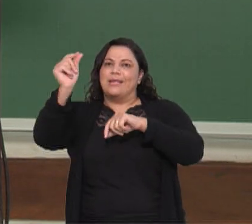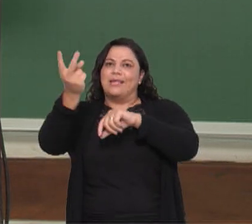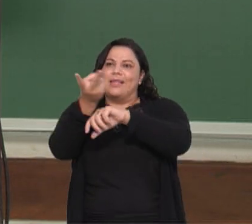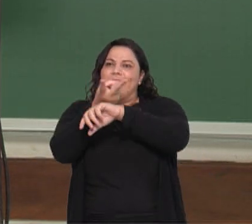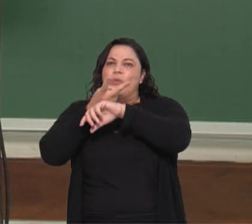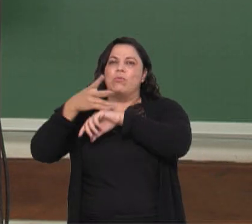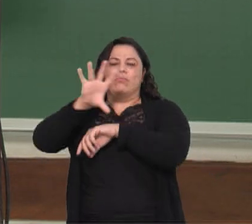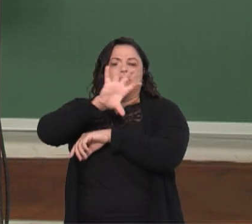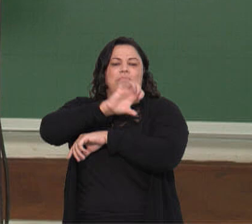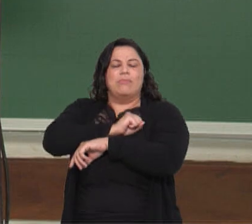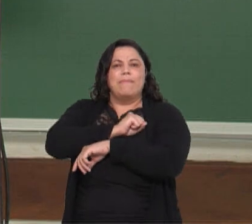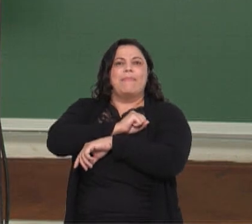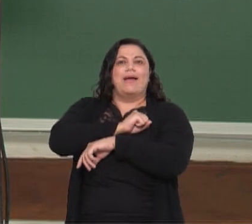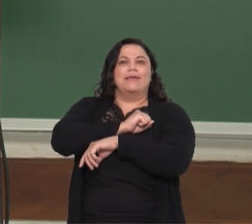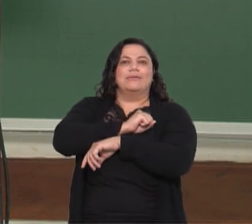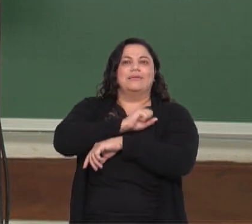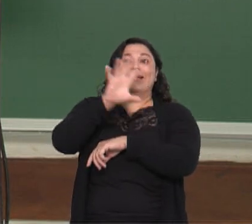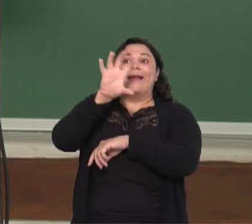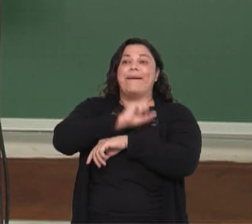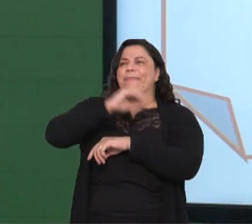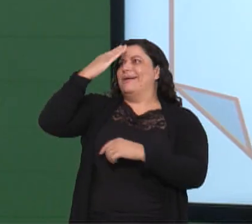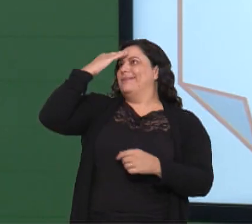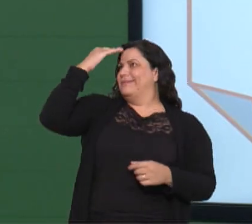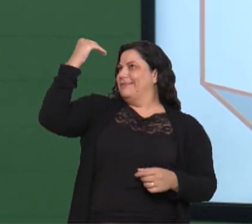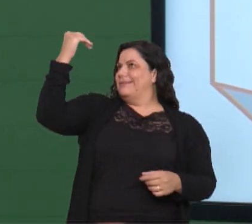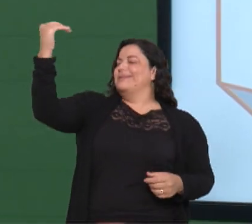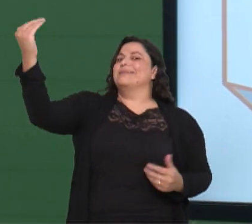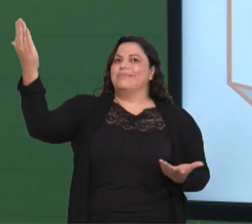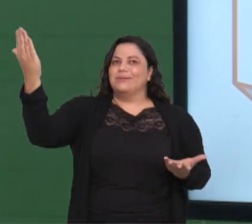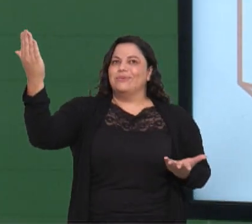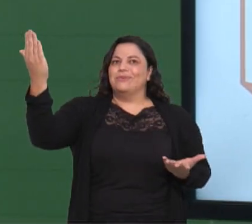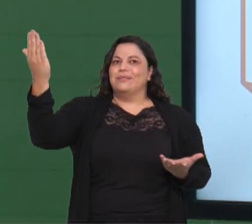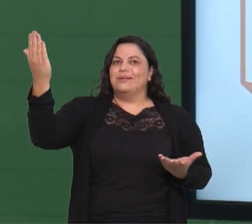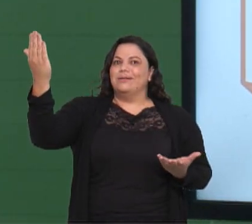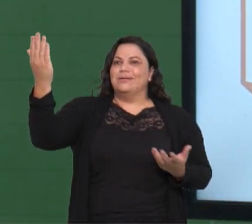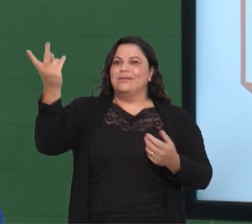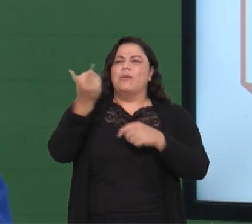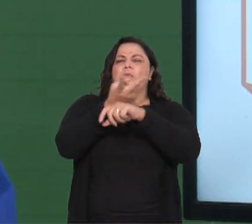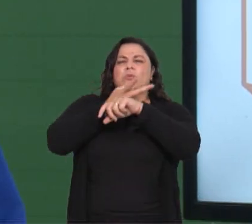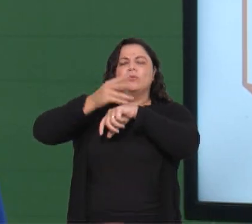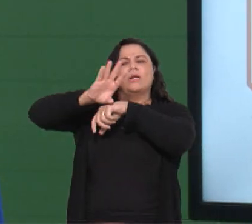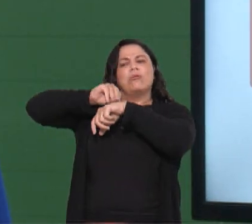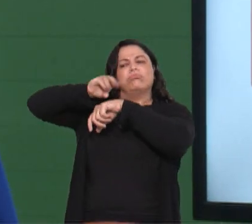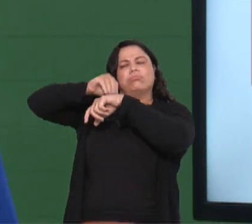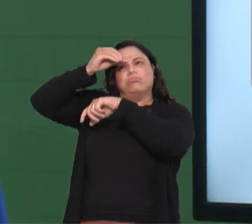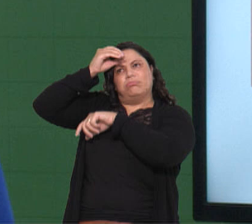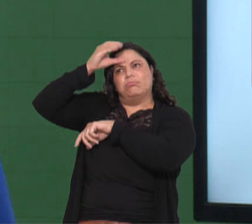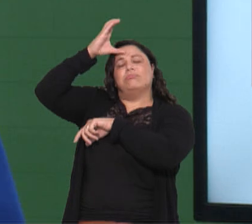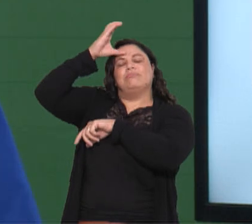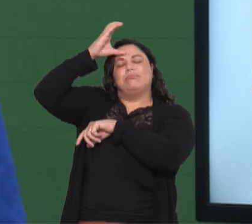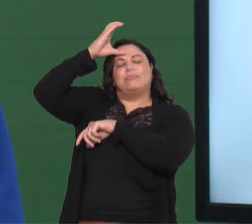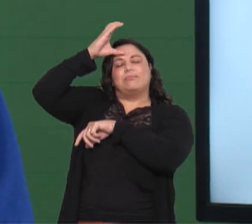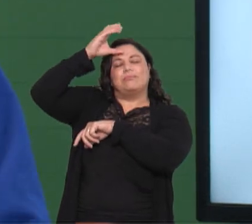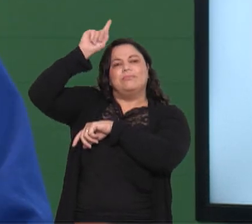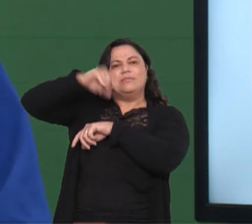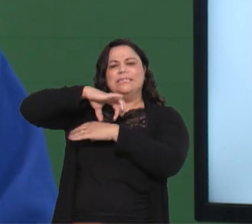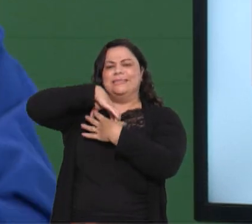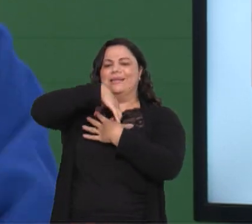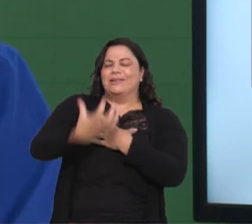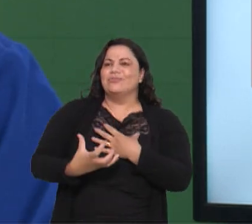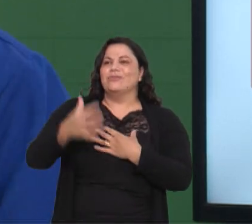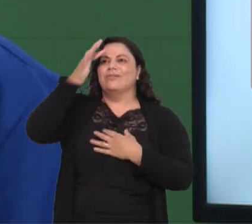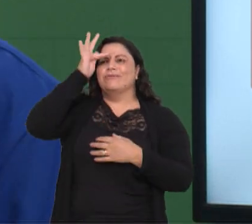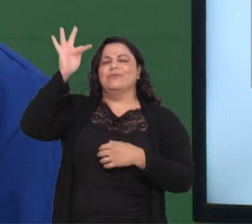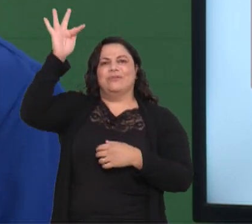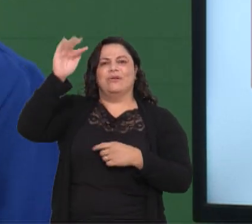quem? Ele vai amar a sabedoria. Tá? Por isso, a atitude filosófica é também uma atitude de amor. Essa é a